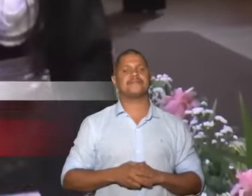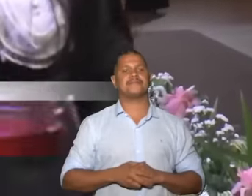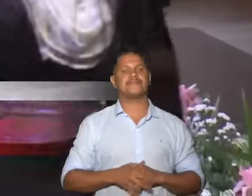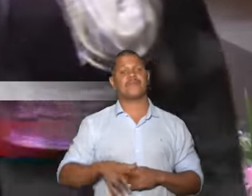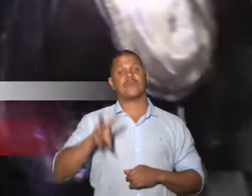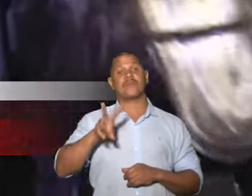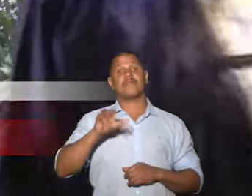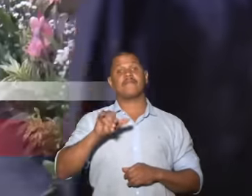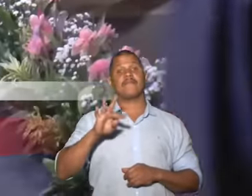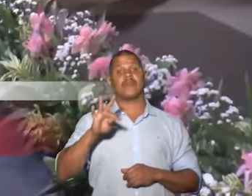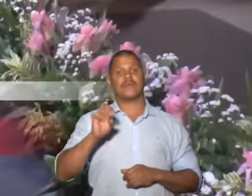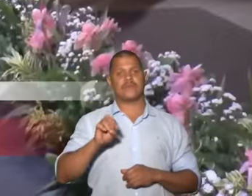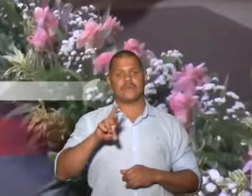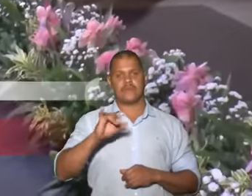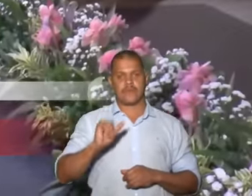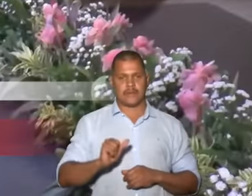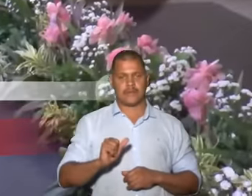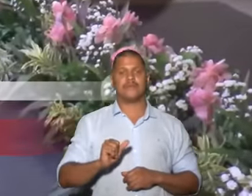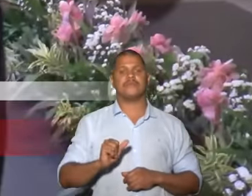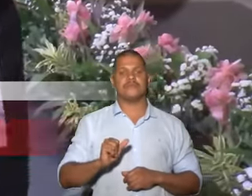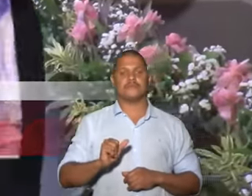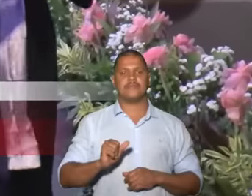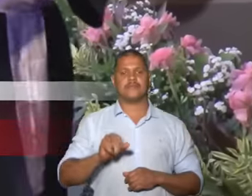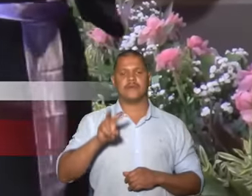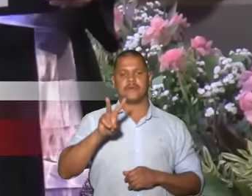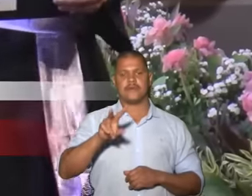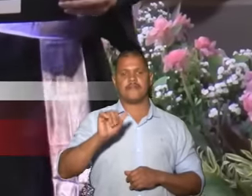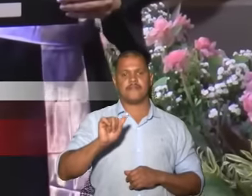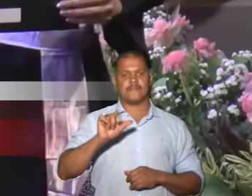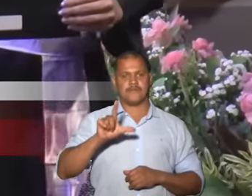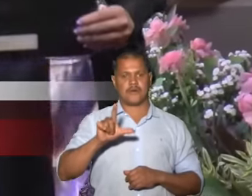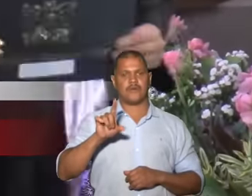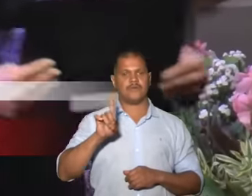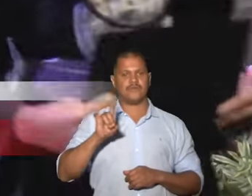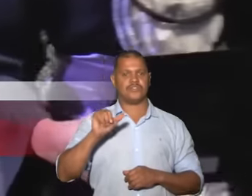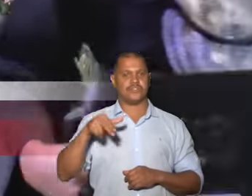Vitória Chagas Galdino Moura.